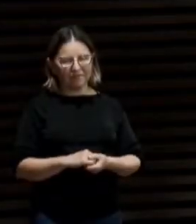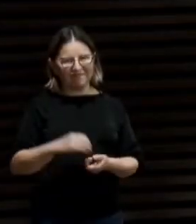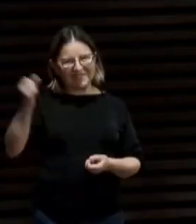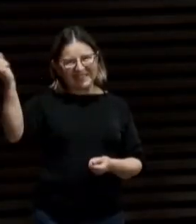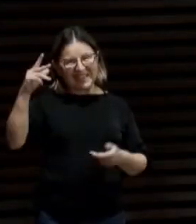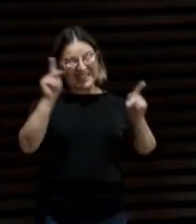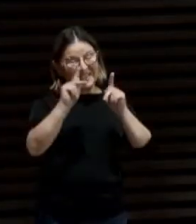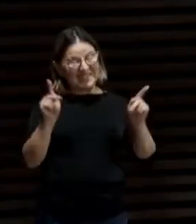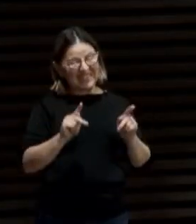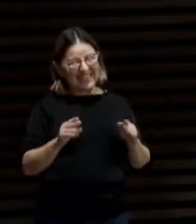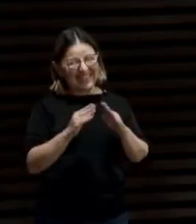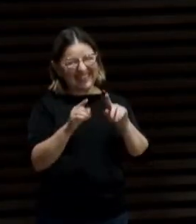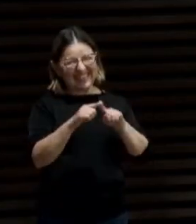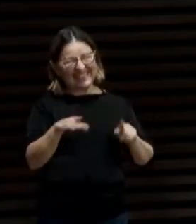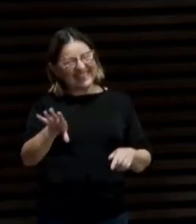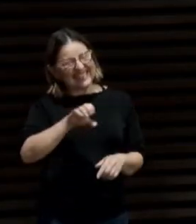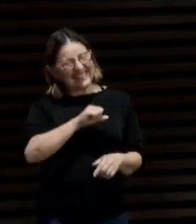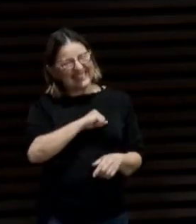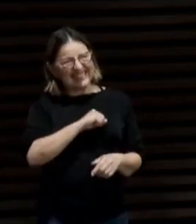Graça e paz, igreja amada.